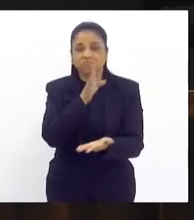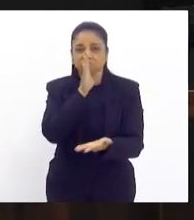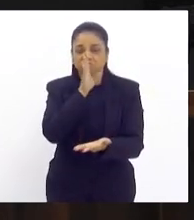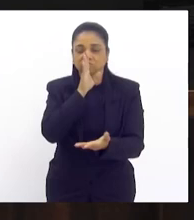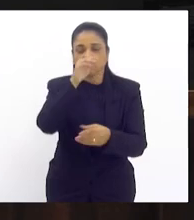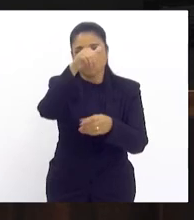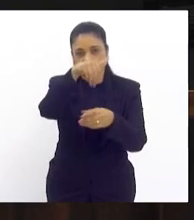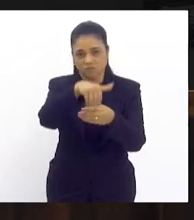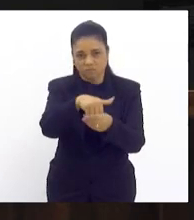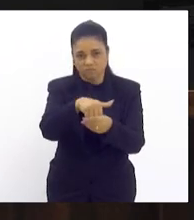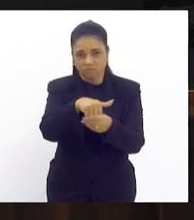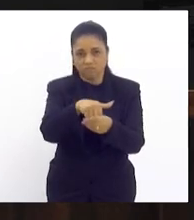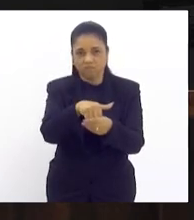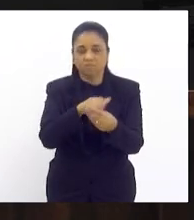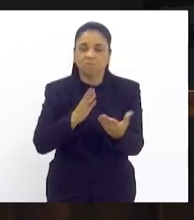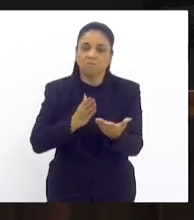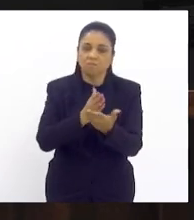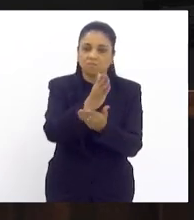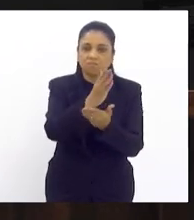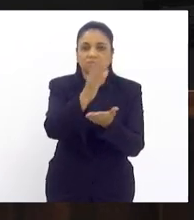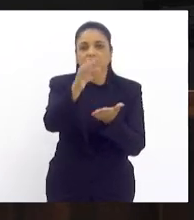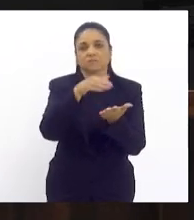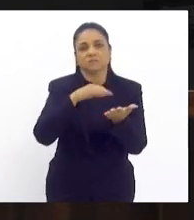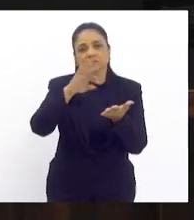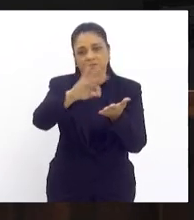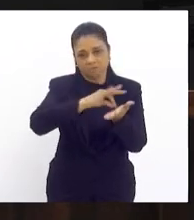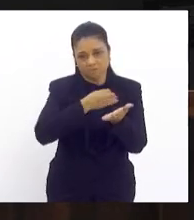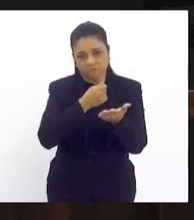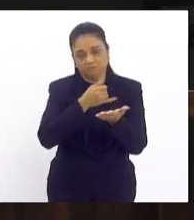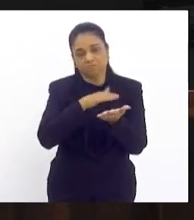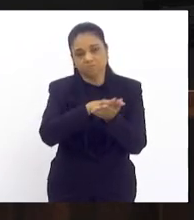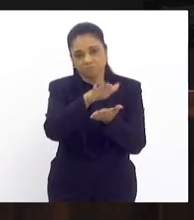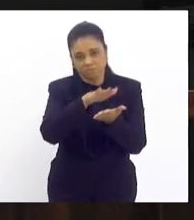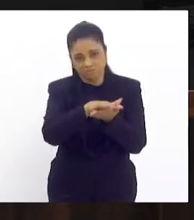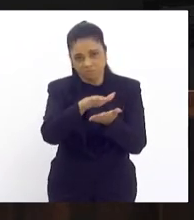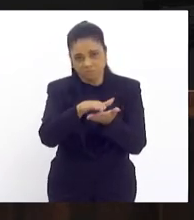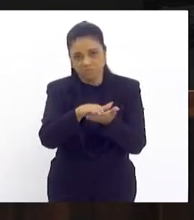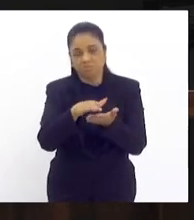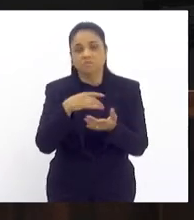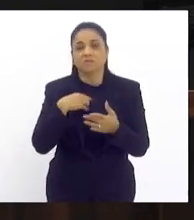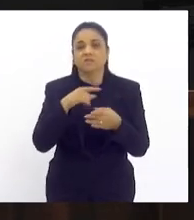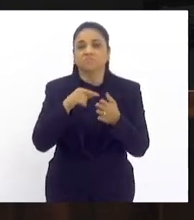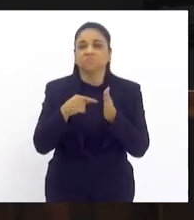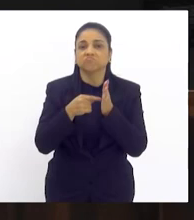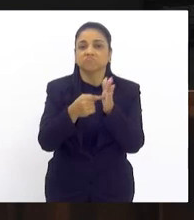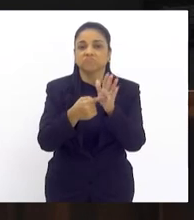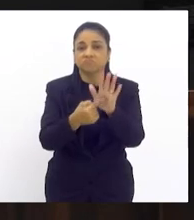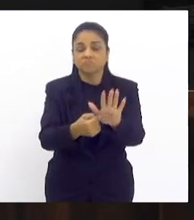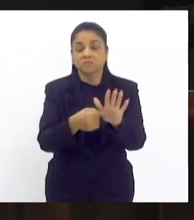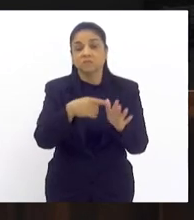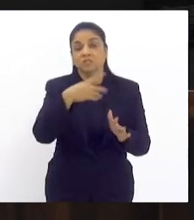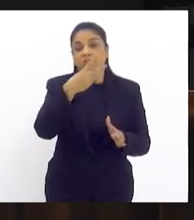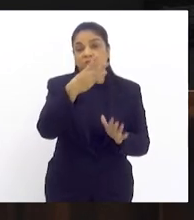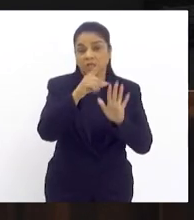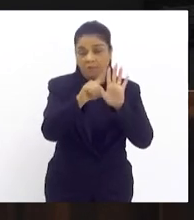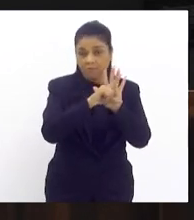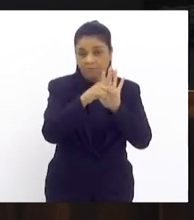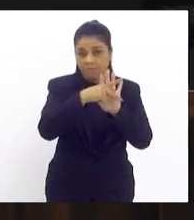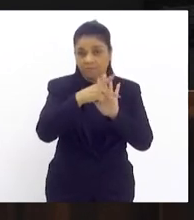aprovam e permaneçam como estão, aprovado e vai à publicação. Indicação Legislativa, número 38